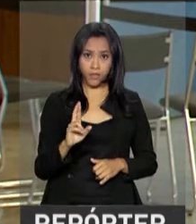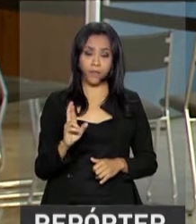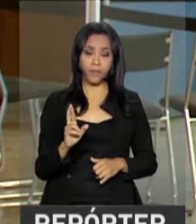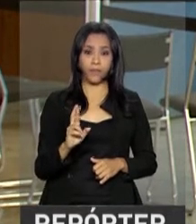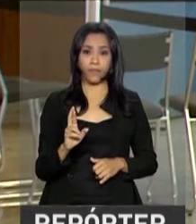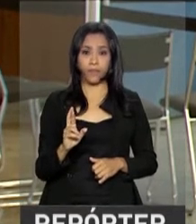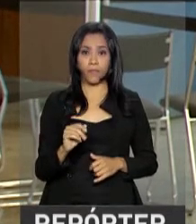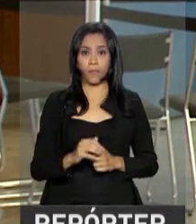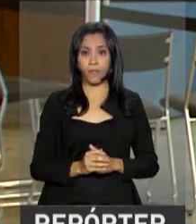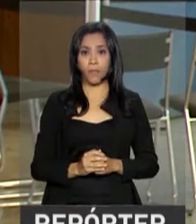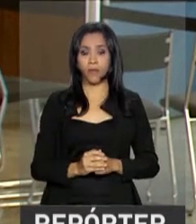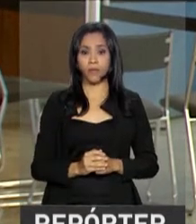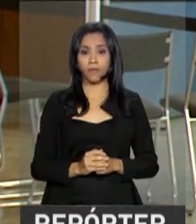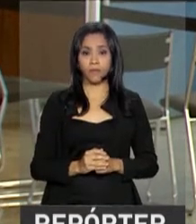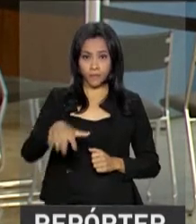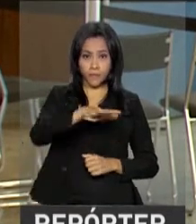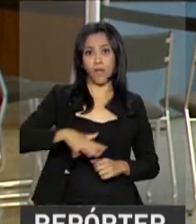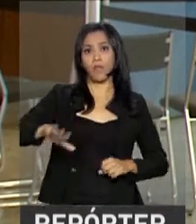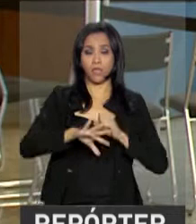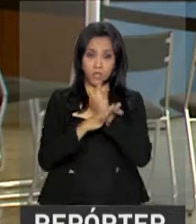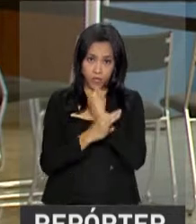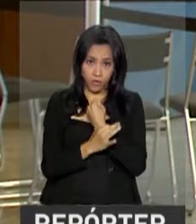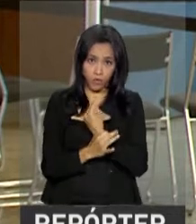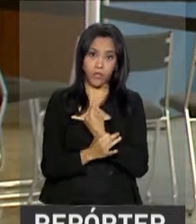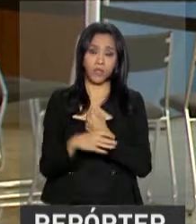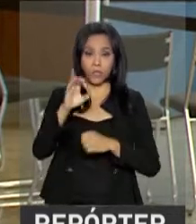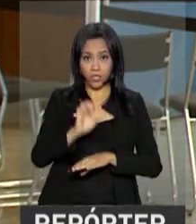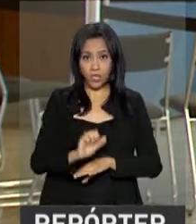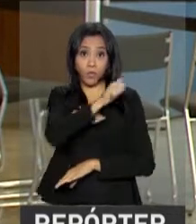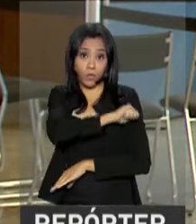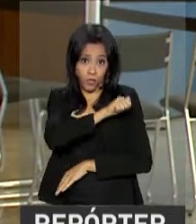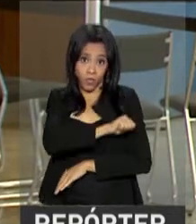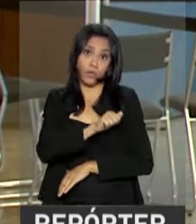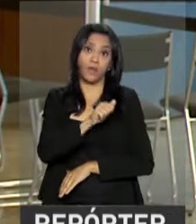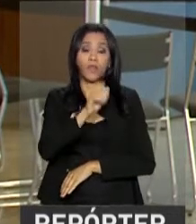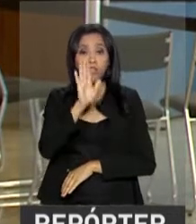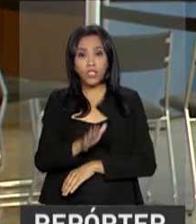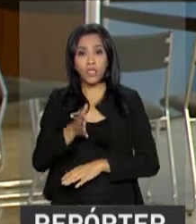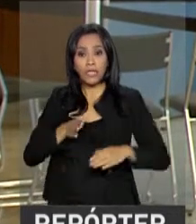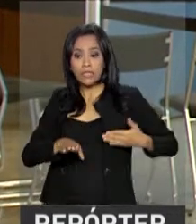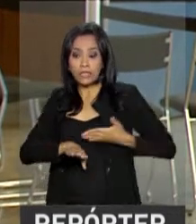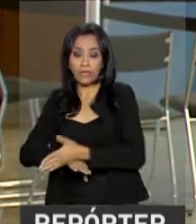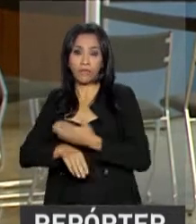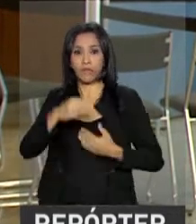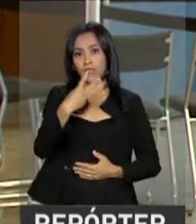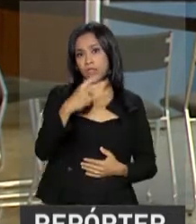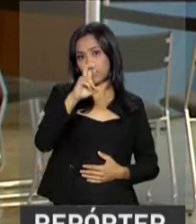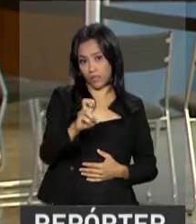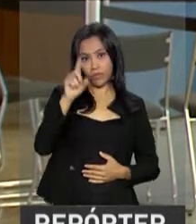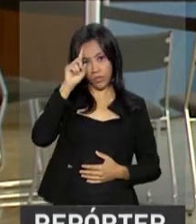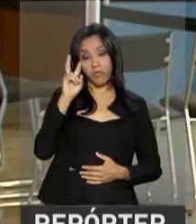liberação de R$ 1 bilhão para a segurança pública do Rio de Janeiro, né, que já está sob intervenção há 35 dias. Vamos ouvir a fala